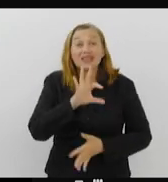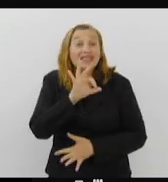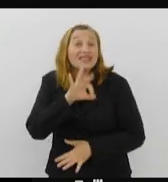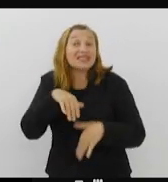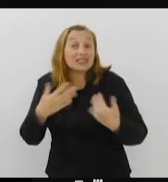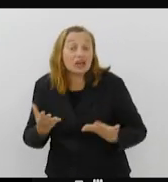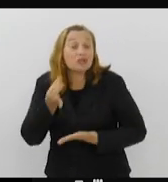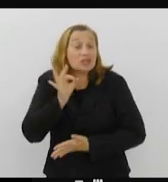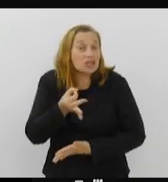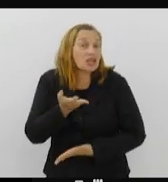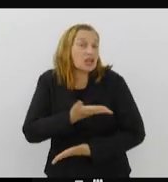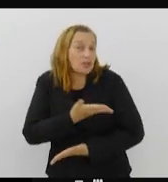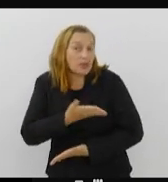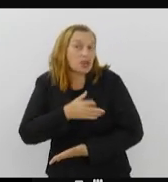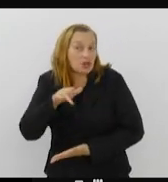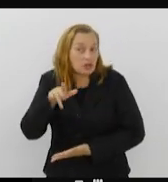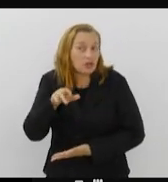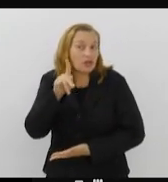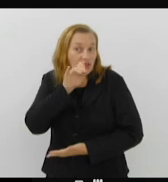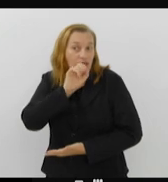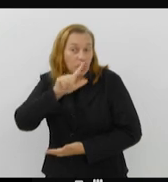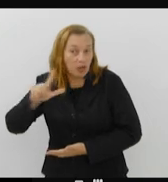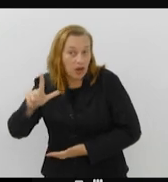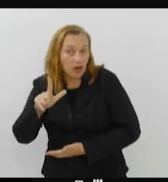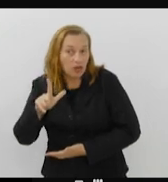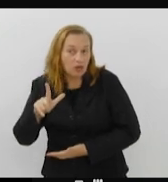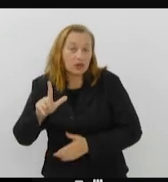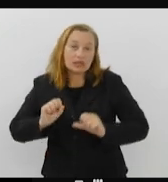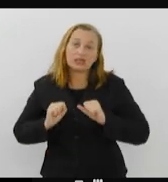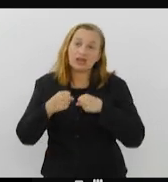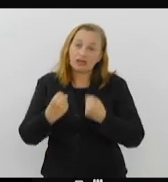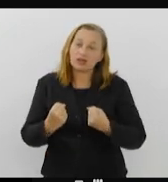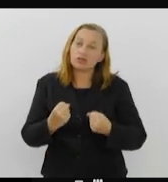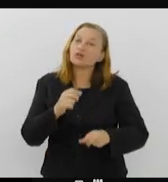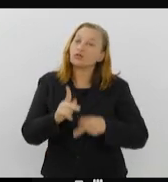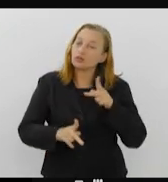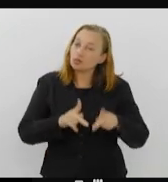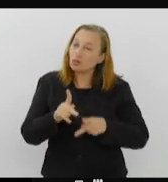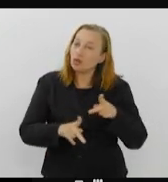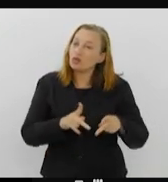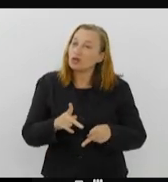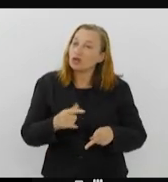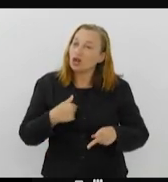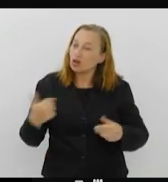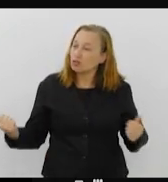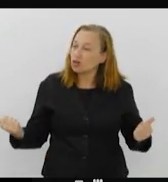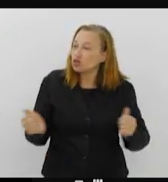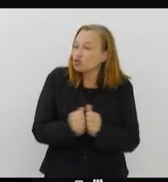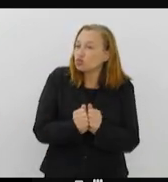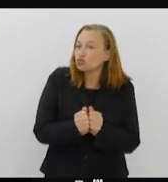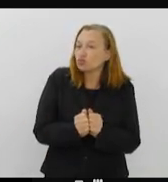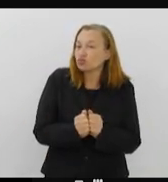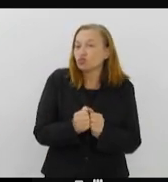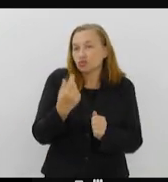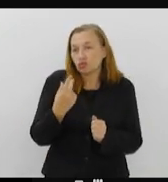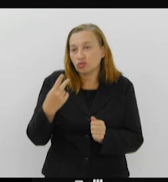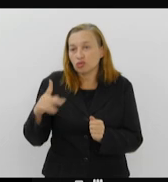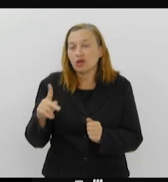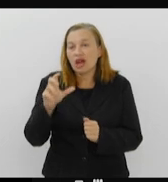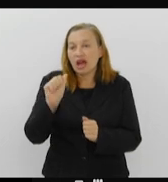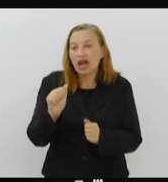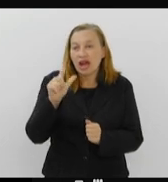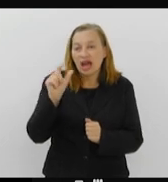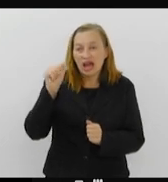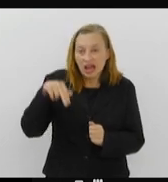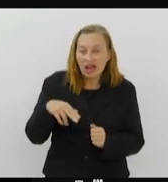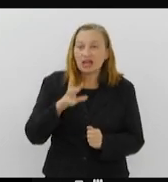meu irmão, meu amigo, Felipe Pobel, grande defensor da população, estarei ombreando ao seu lado, ao lado do Alan, ao